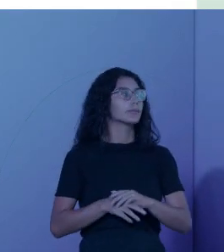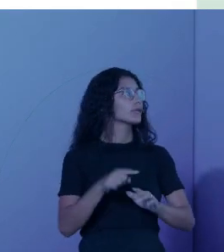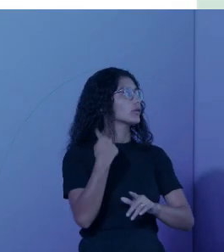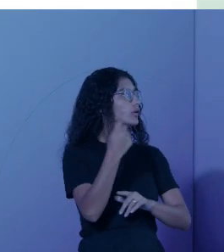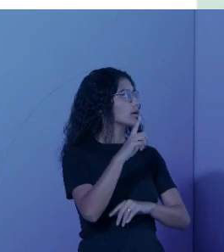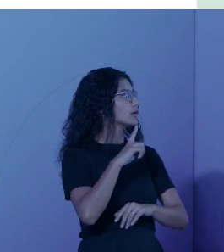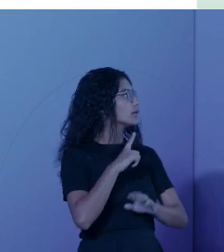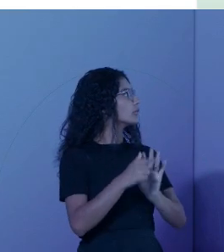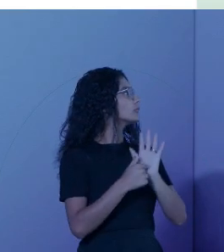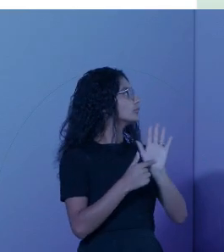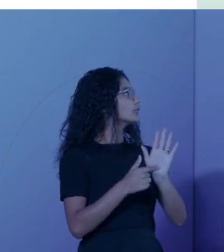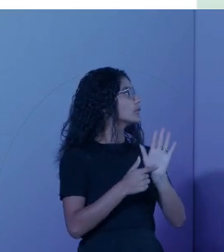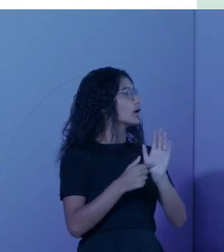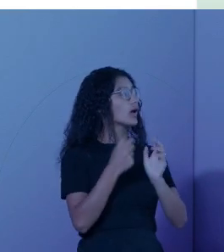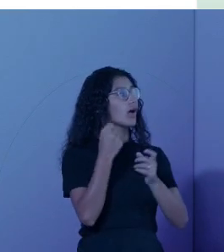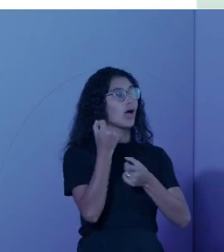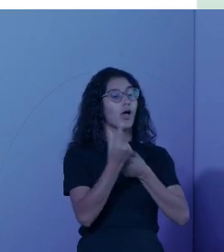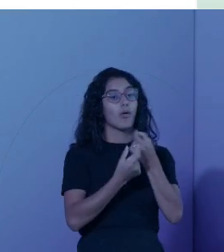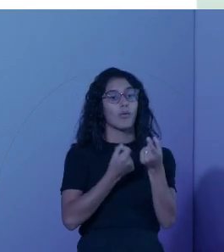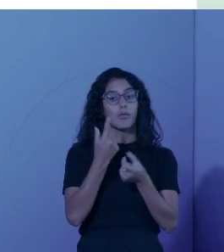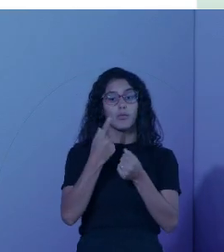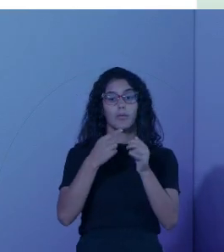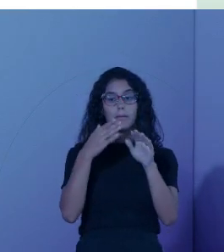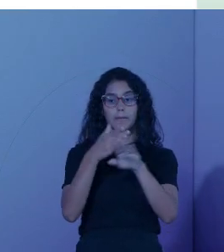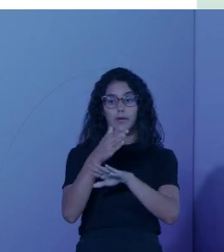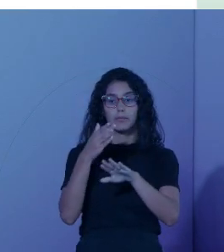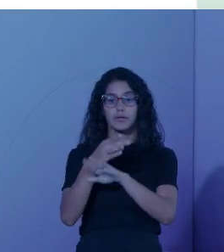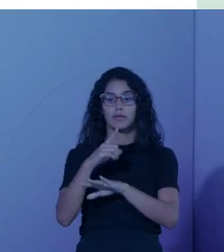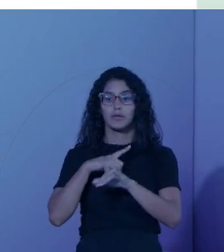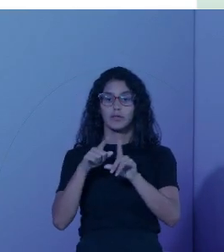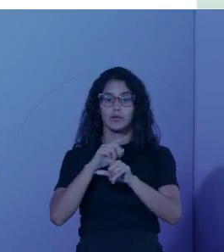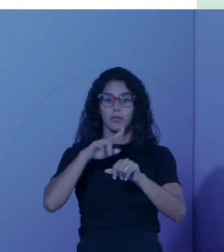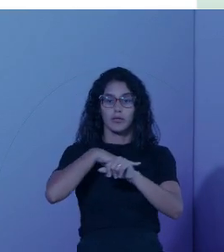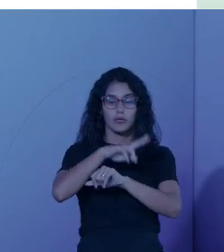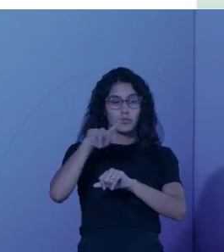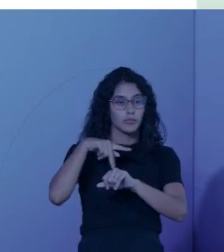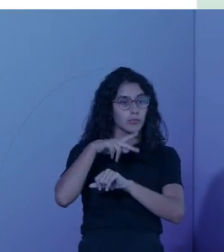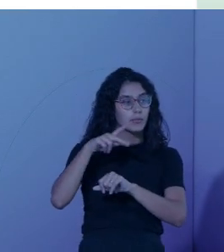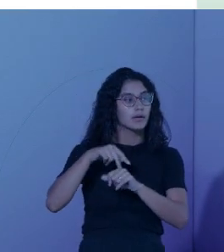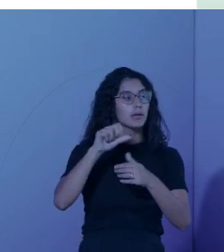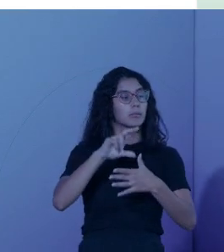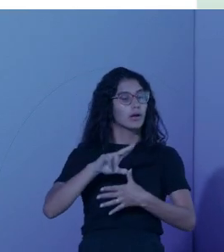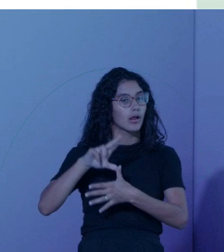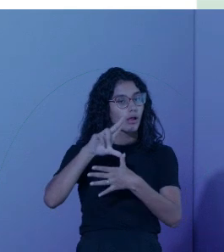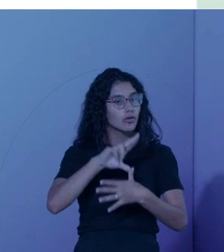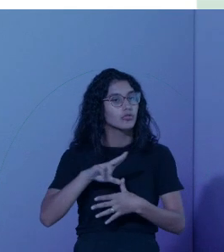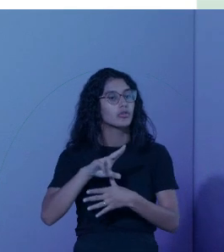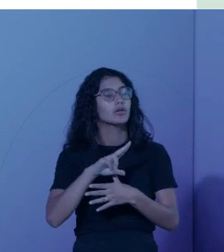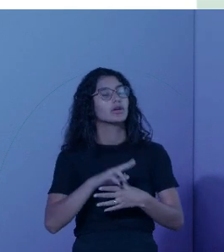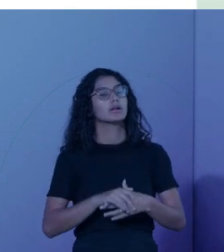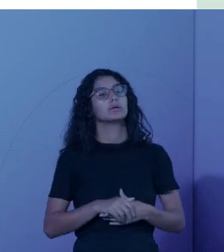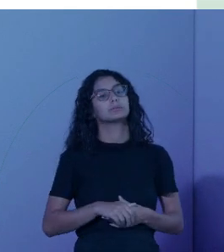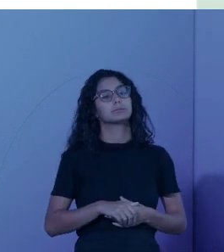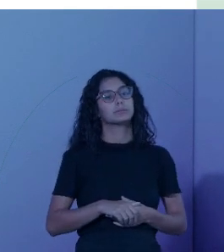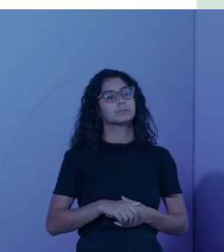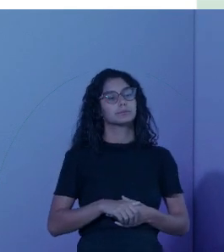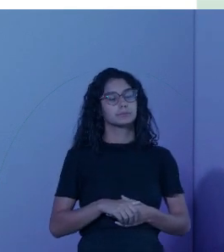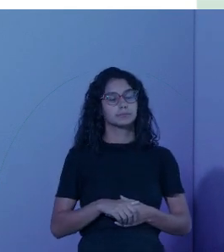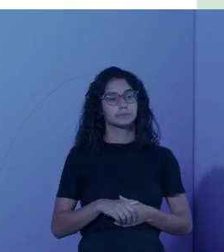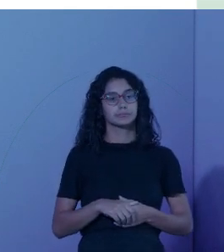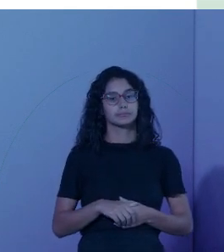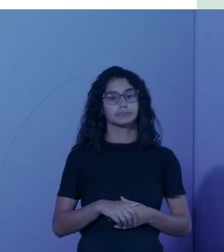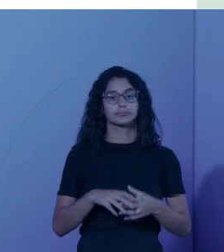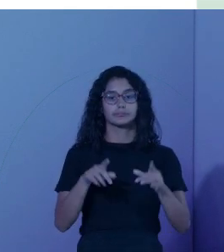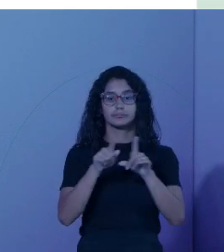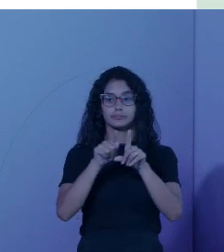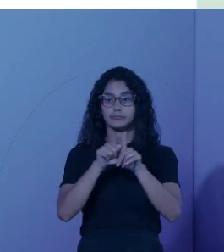gente tem alguns manuais de participação, né, dos países da América Latina, Argentina, Colômbia, Chile, e